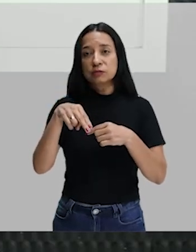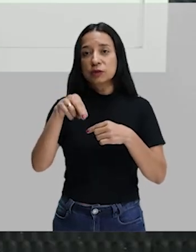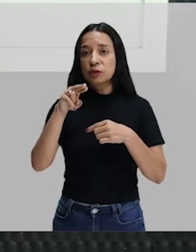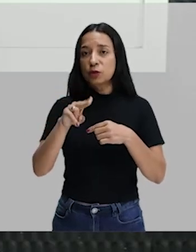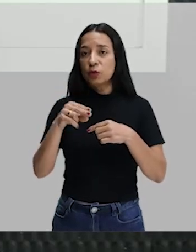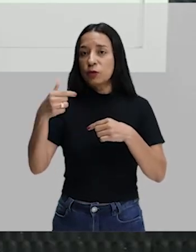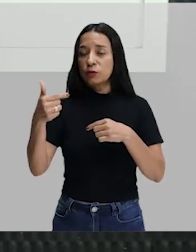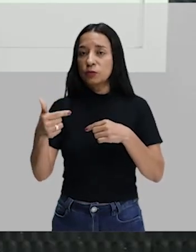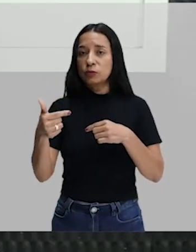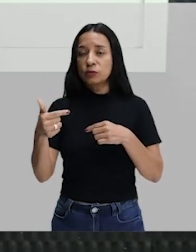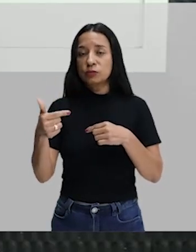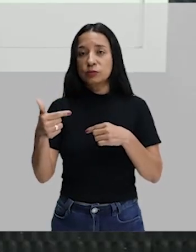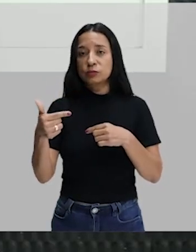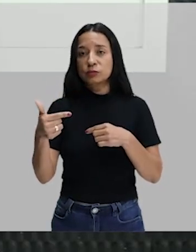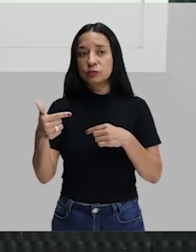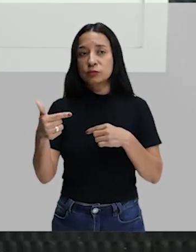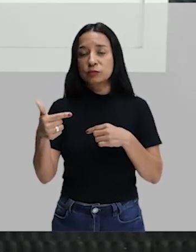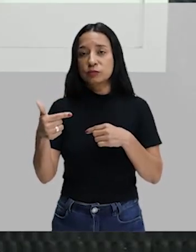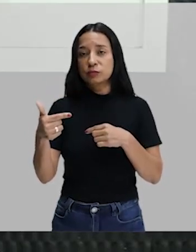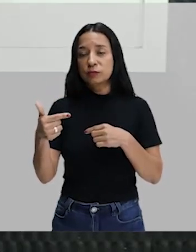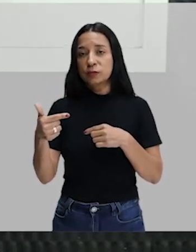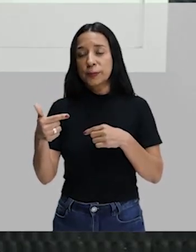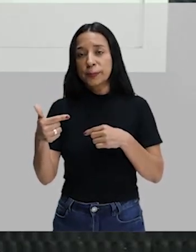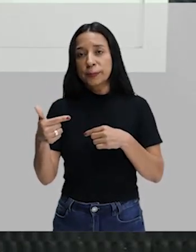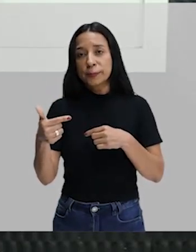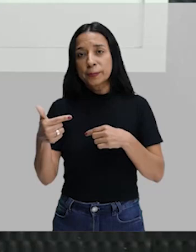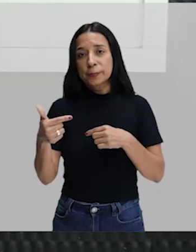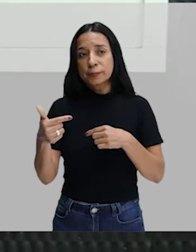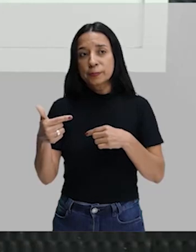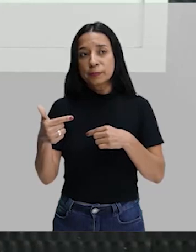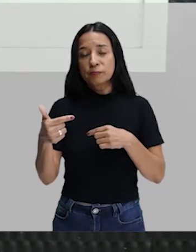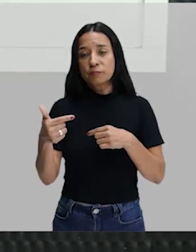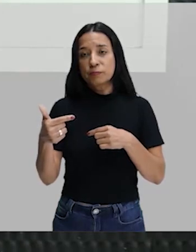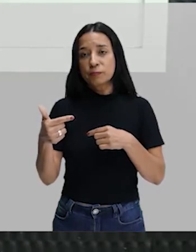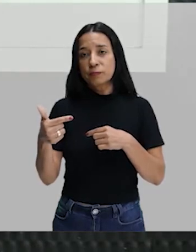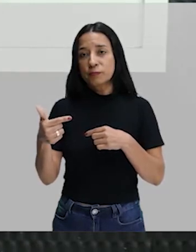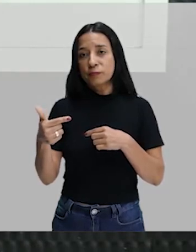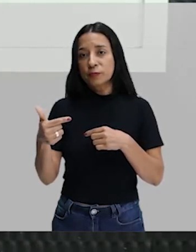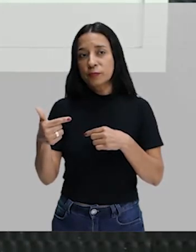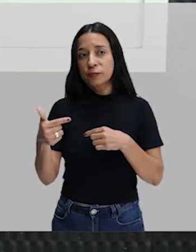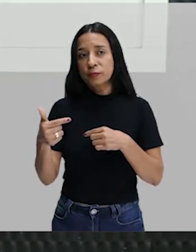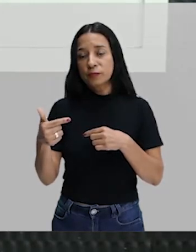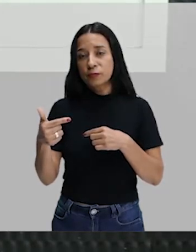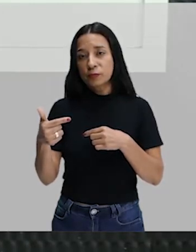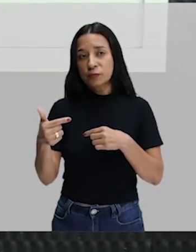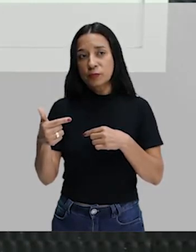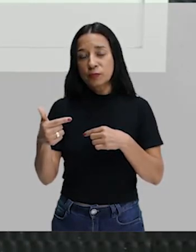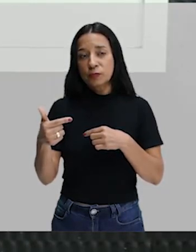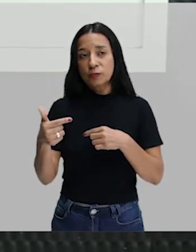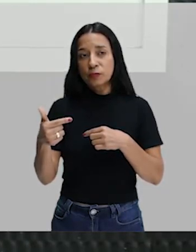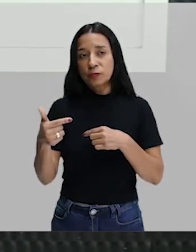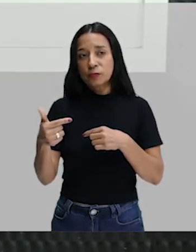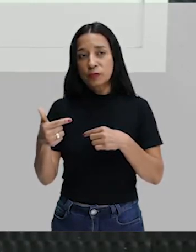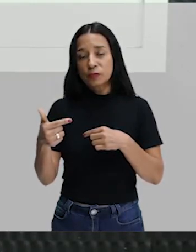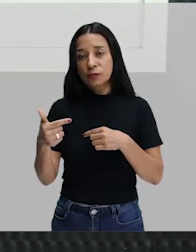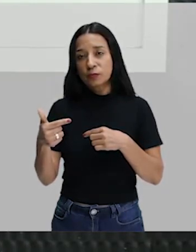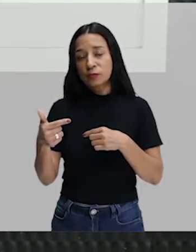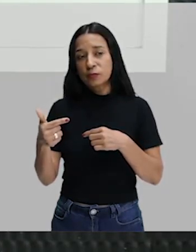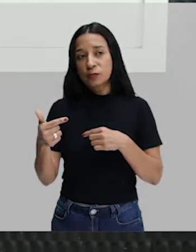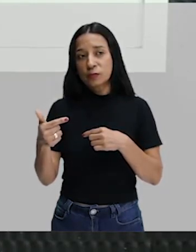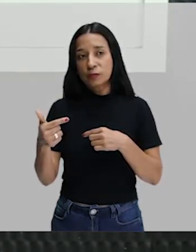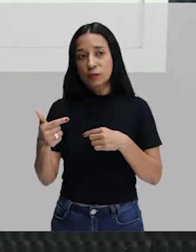é igual a 2. E, turminha, o termo independente igual ao termo independente.